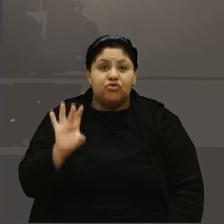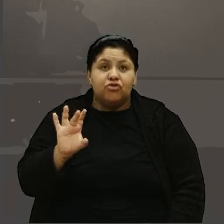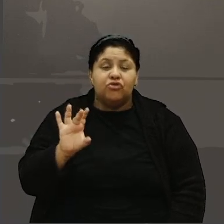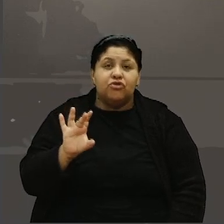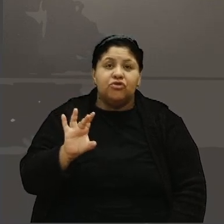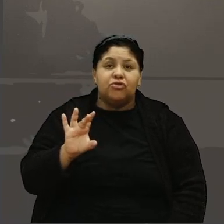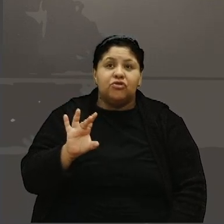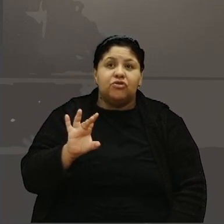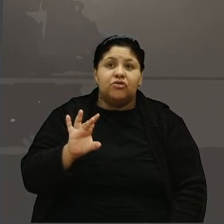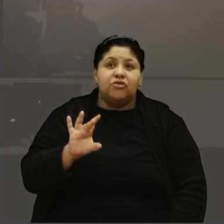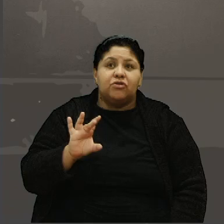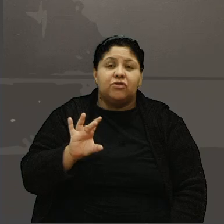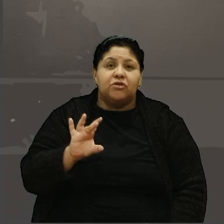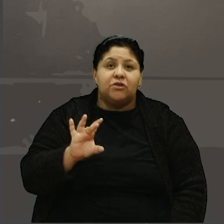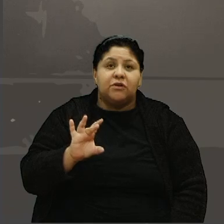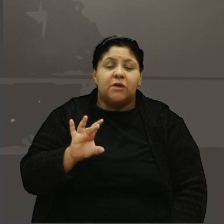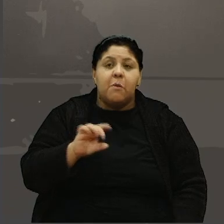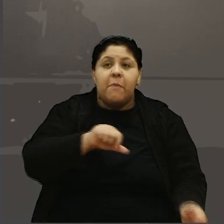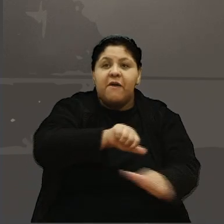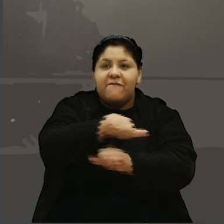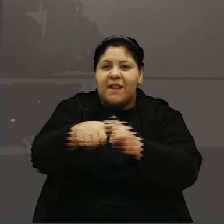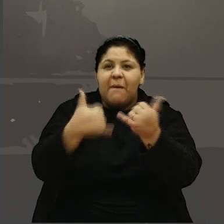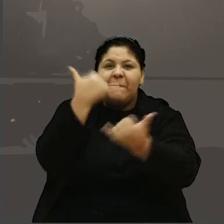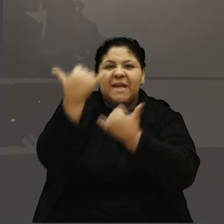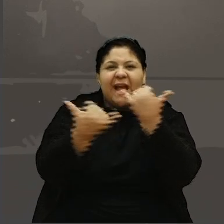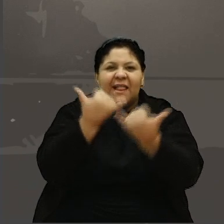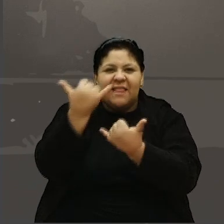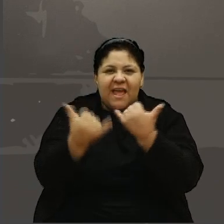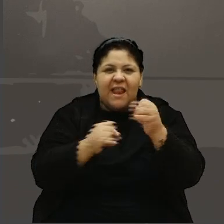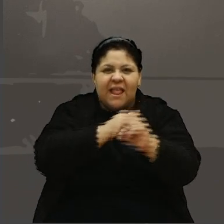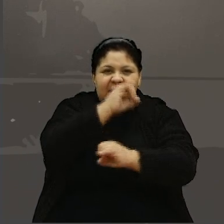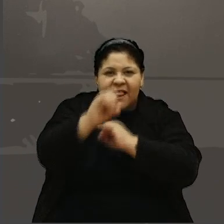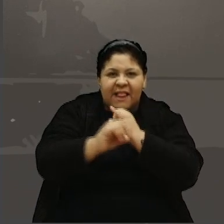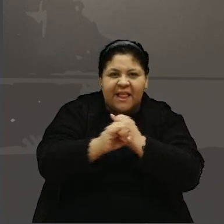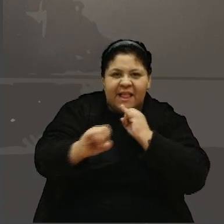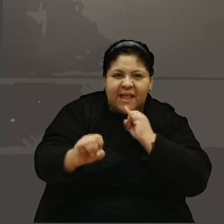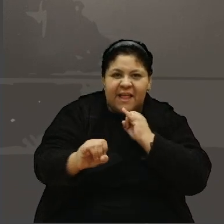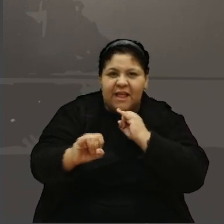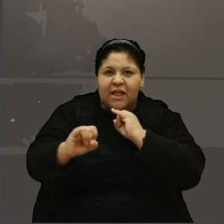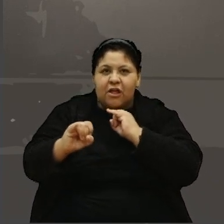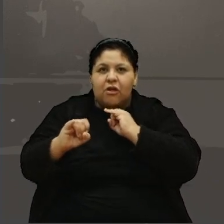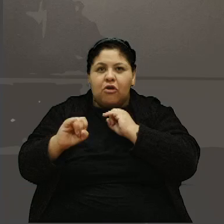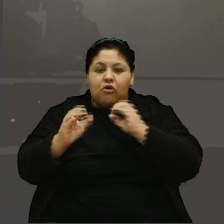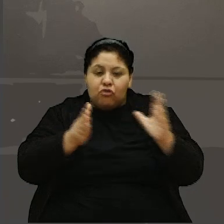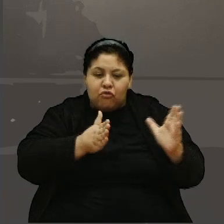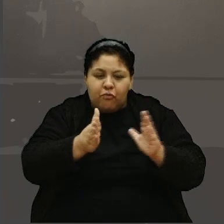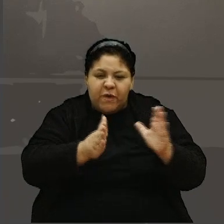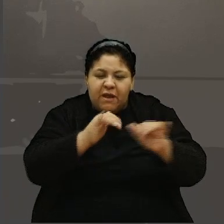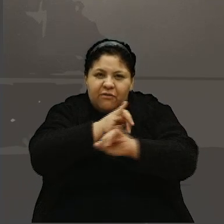para virar meme da internet? Meme durante a campanha eleitoral?